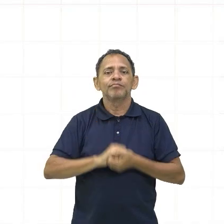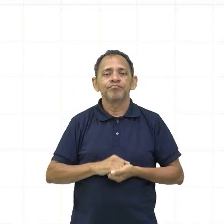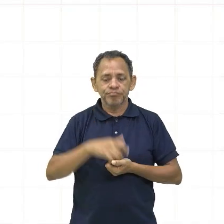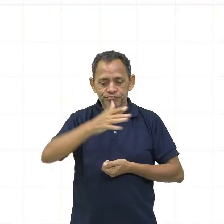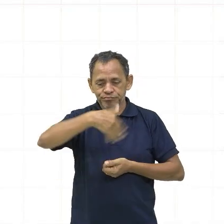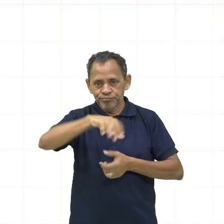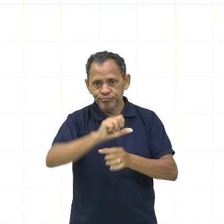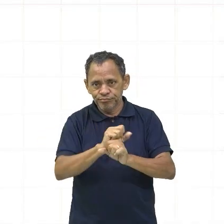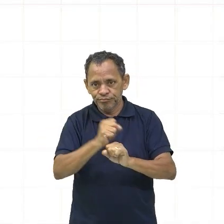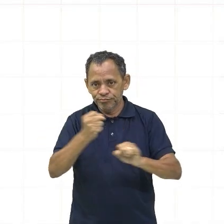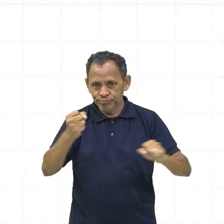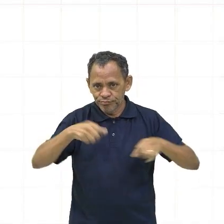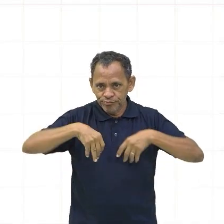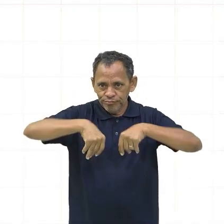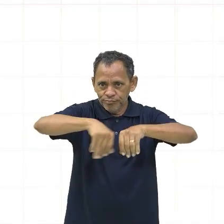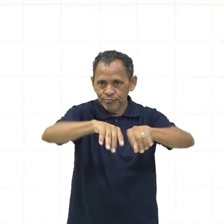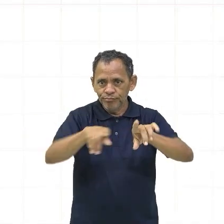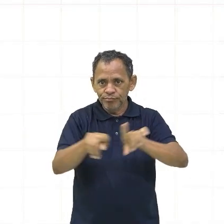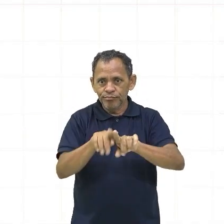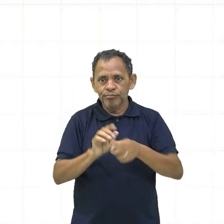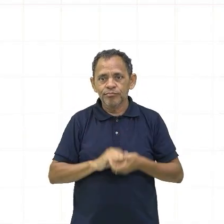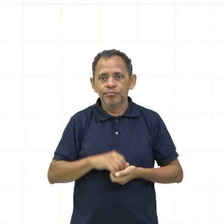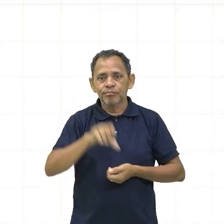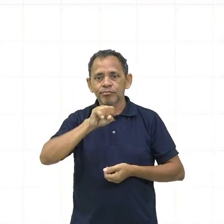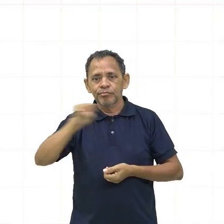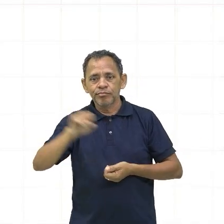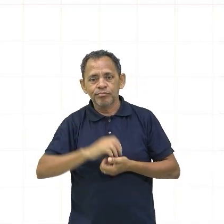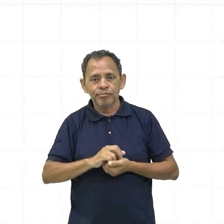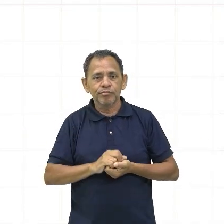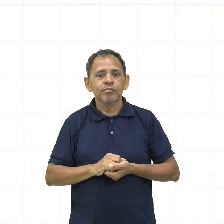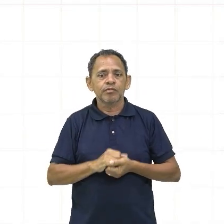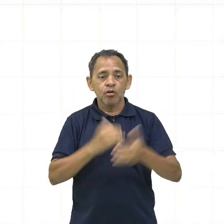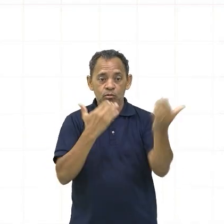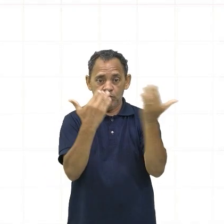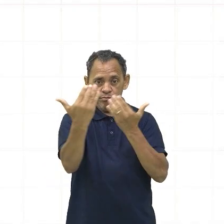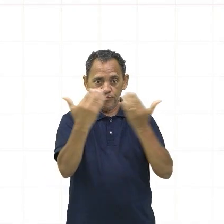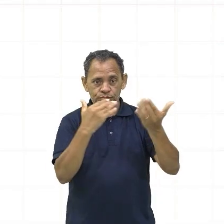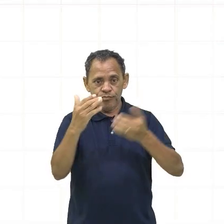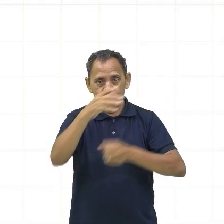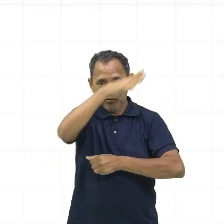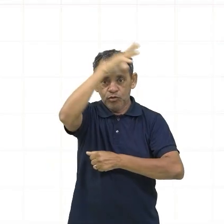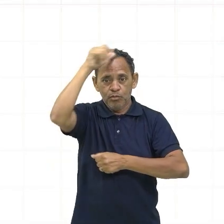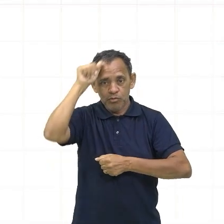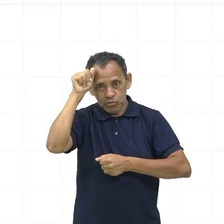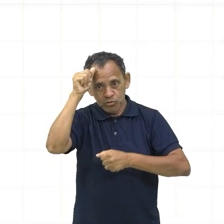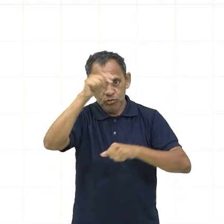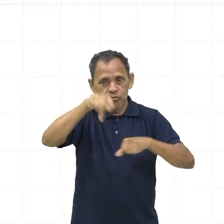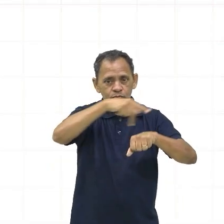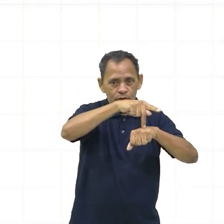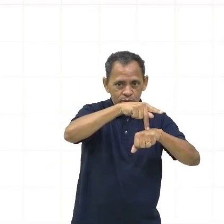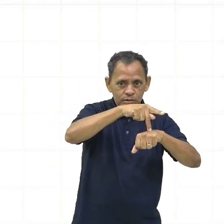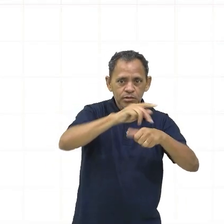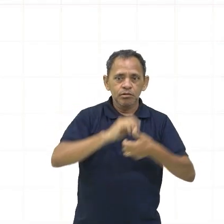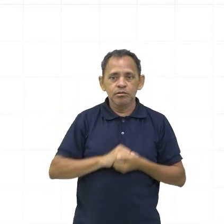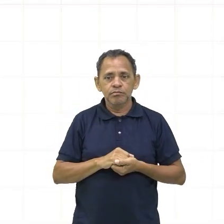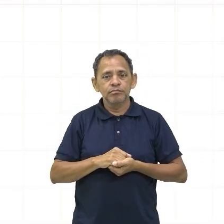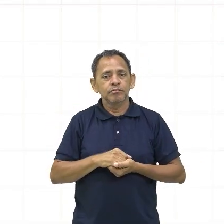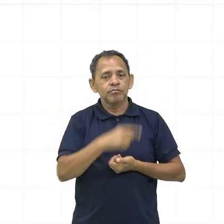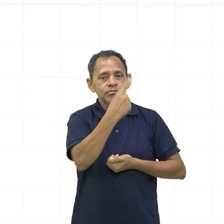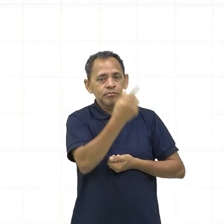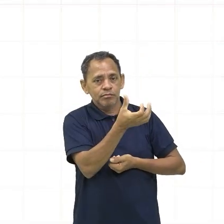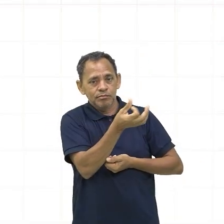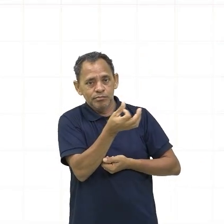territorial. Se o Amazonas ele fosse um país, ele seria o 16º país do